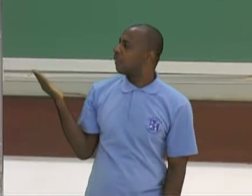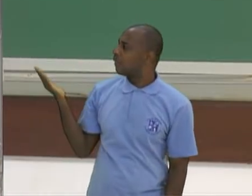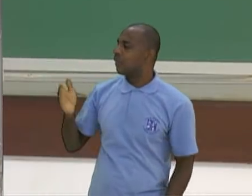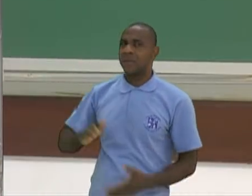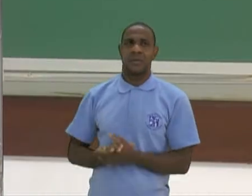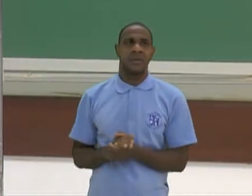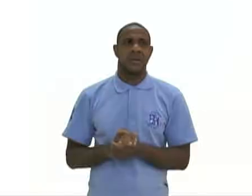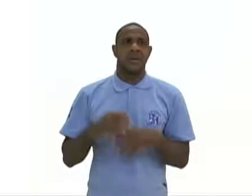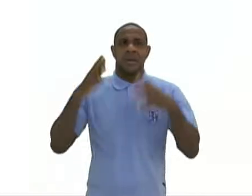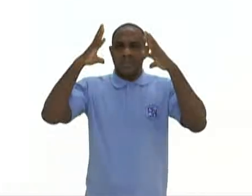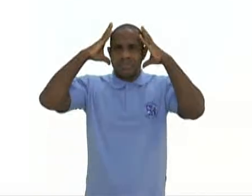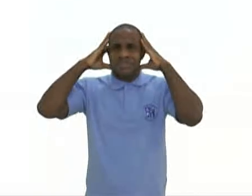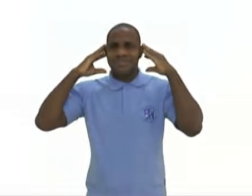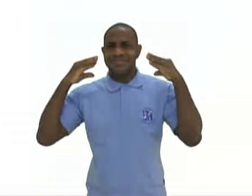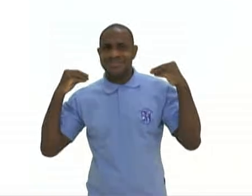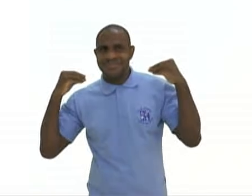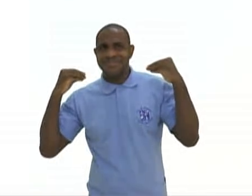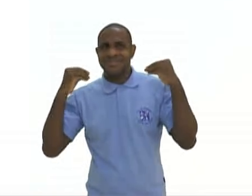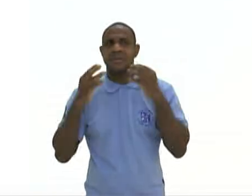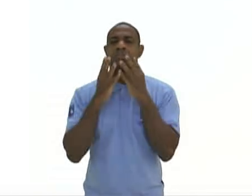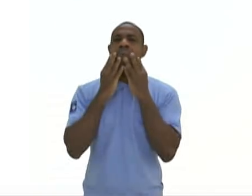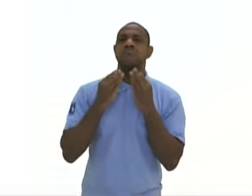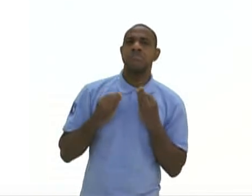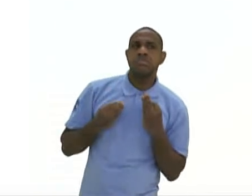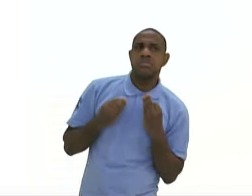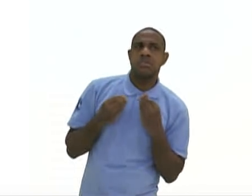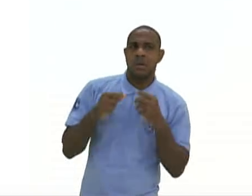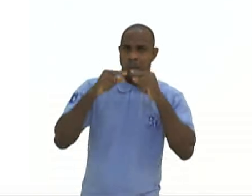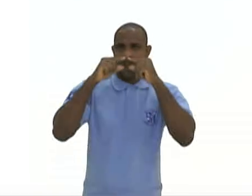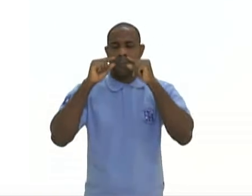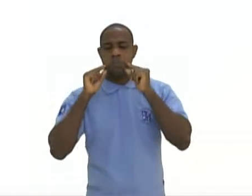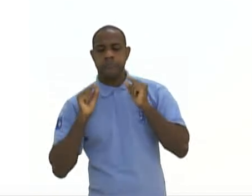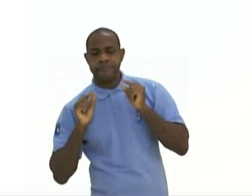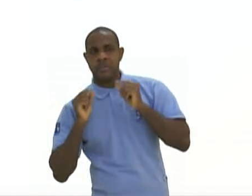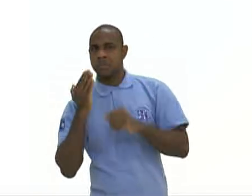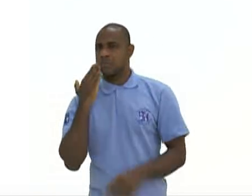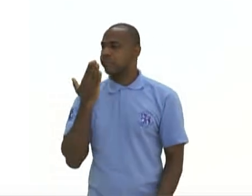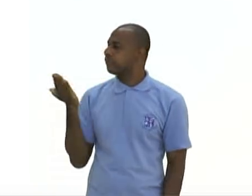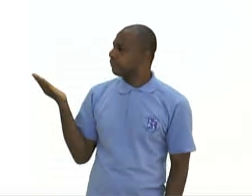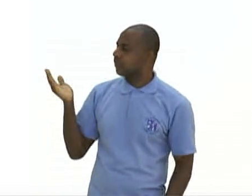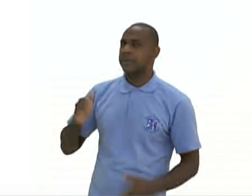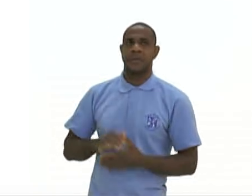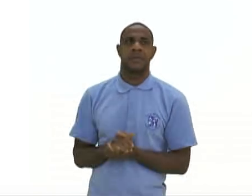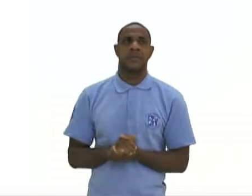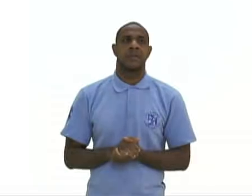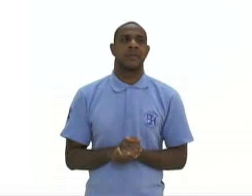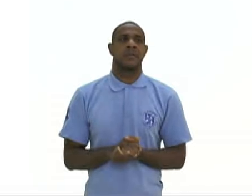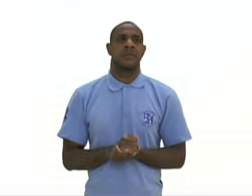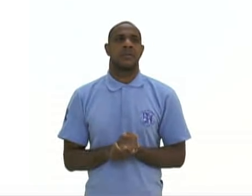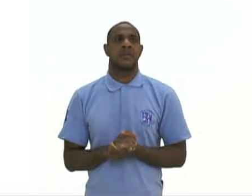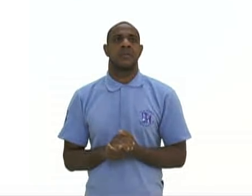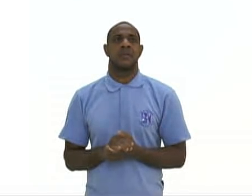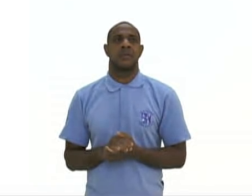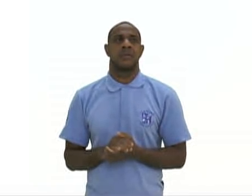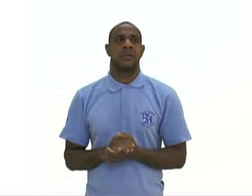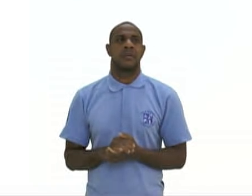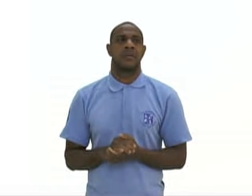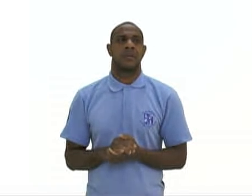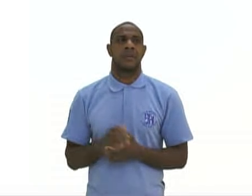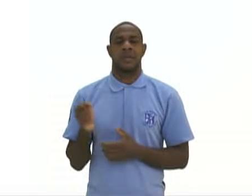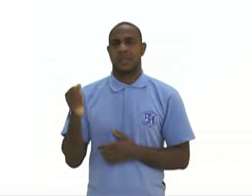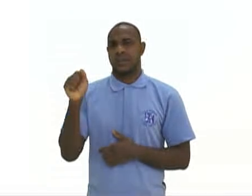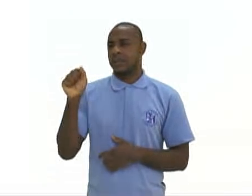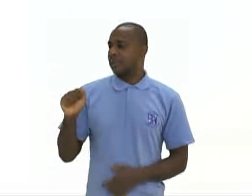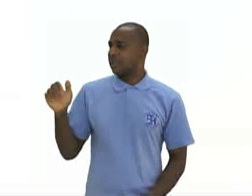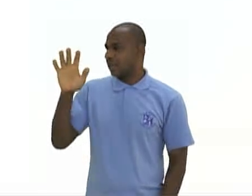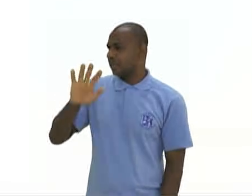mais cabeludo, né, galera? Aqui está aqui, ó, a barbinha dele. Interessante. Essa imagem assim,